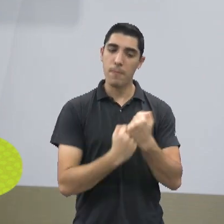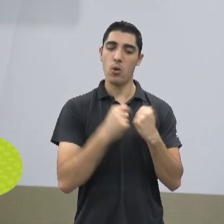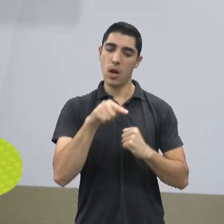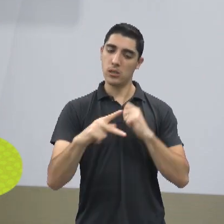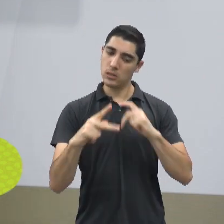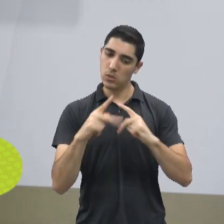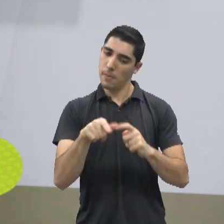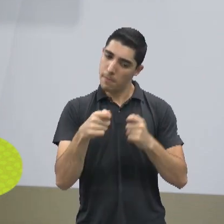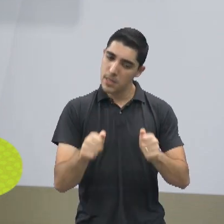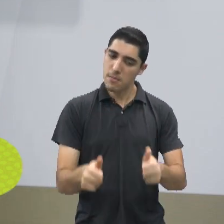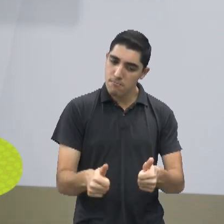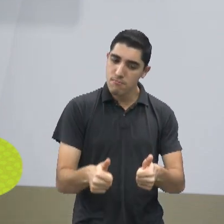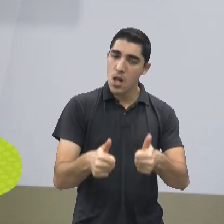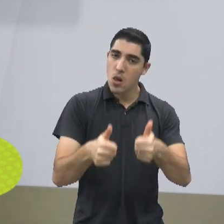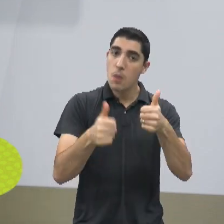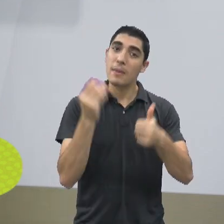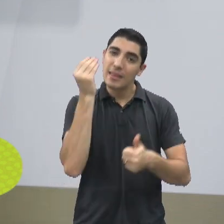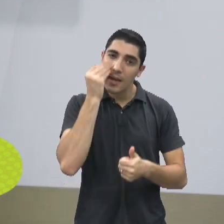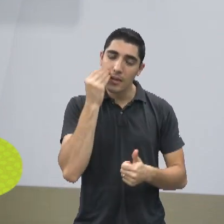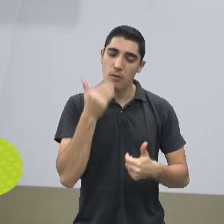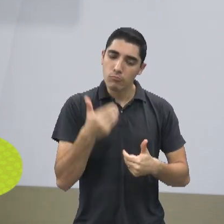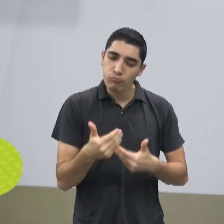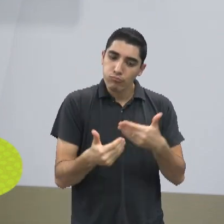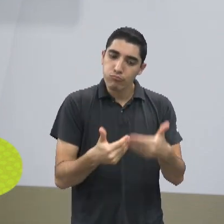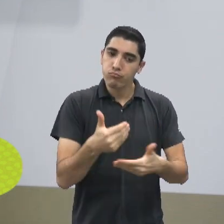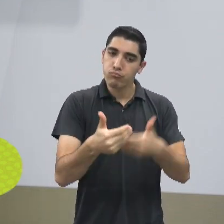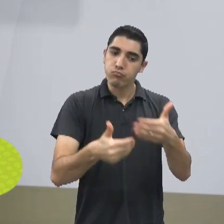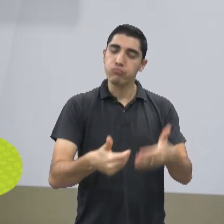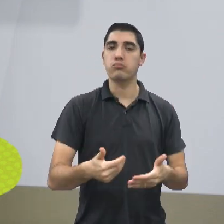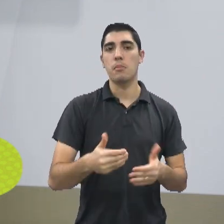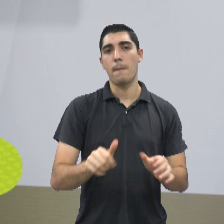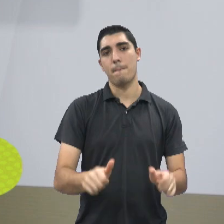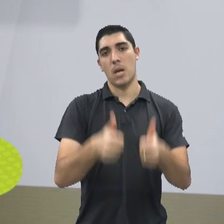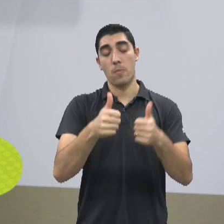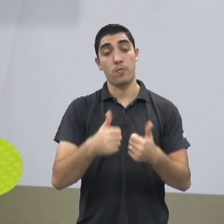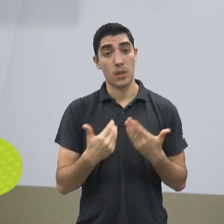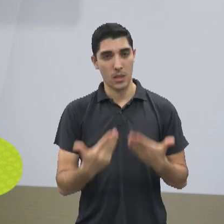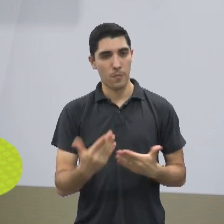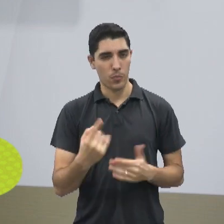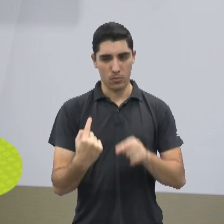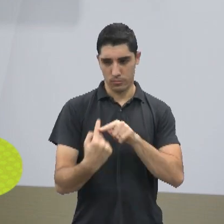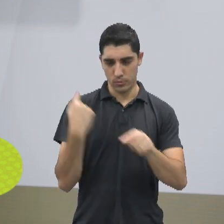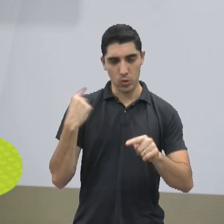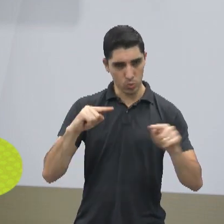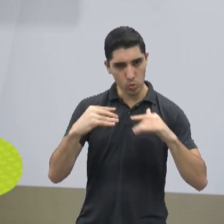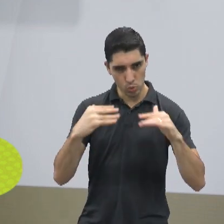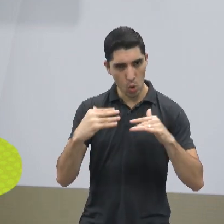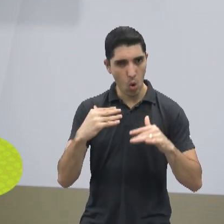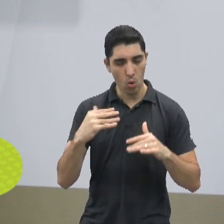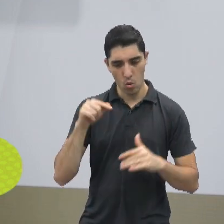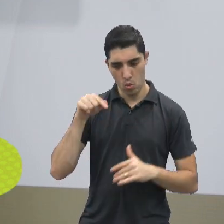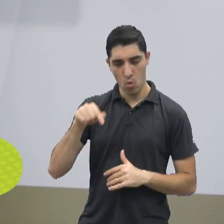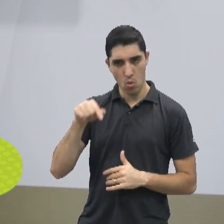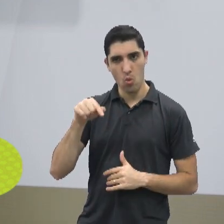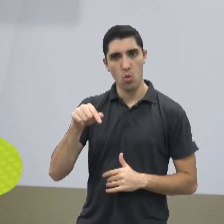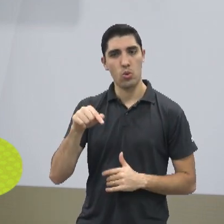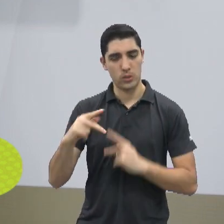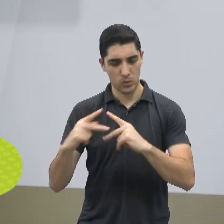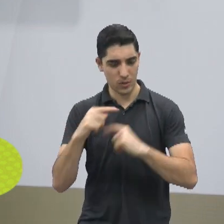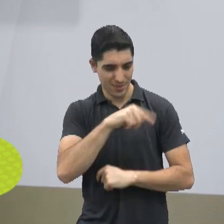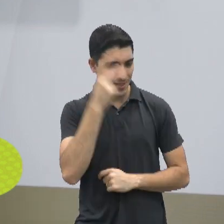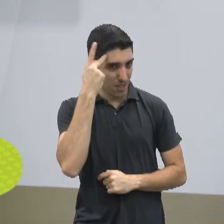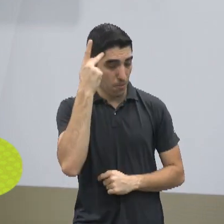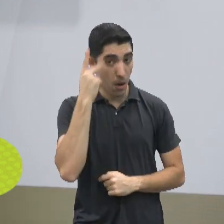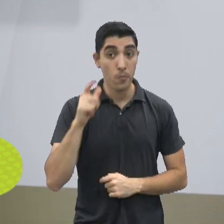e começar a construir uma sequência de boas vitórias. Sobre o jogo contra o São Paulo, o Regis ele falou uma coisa muito importante